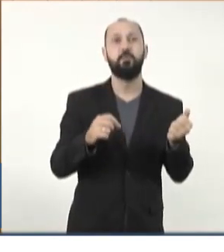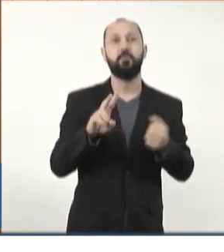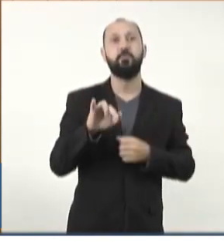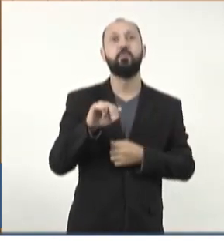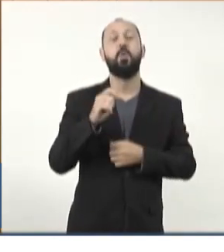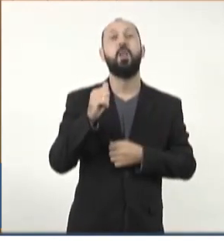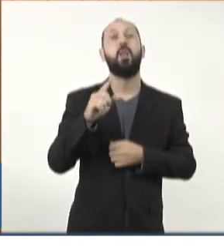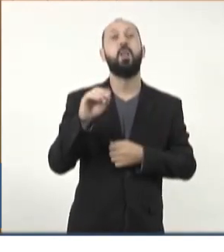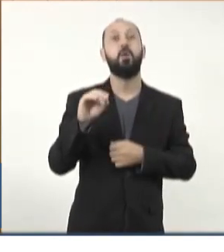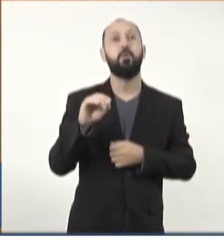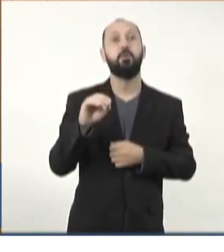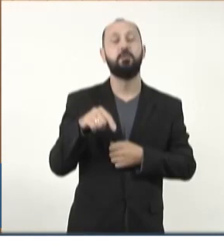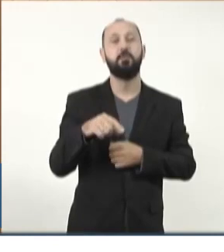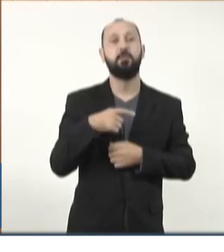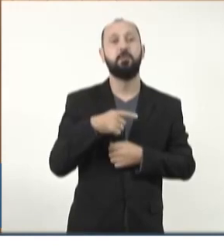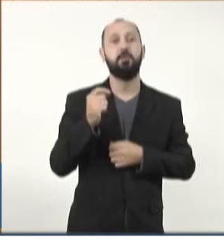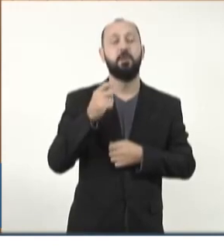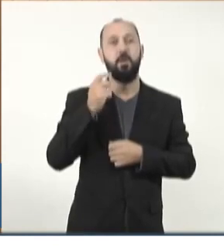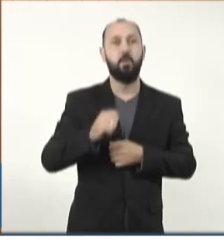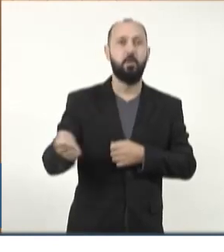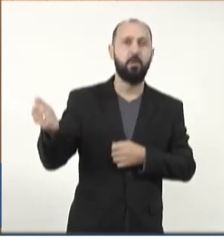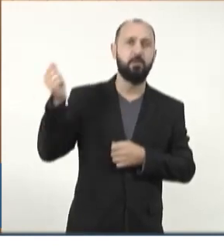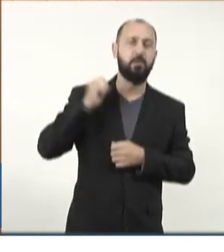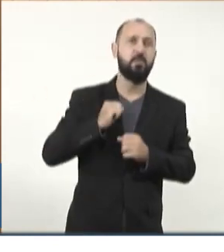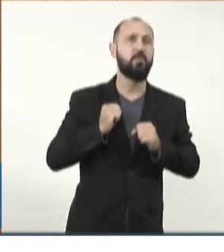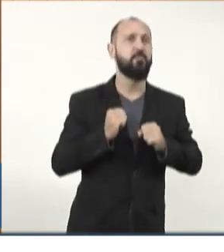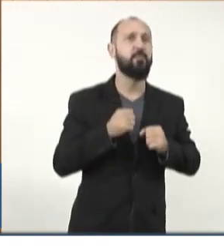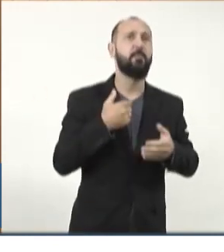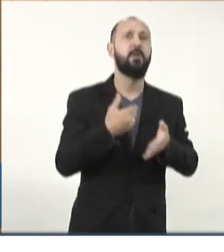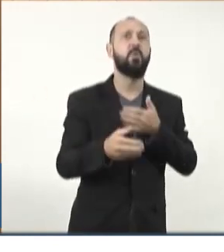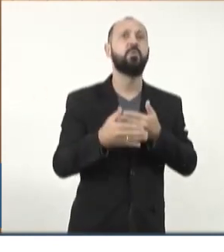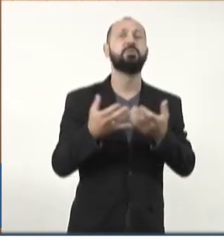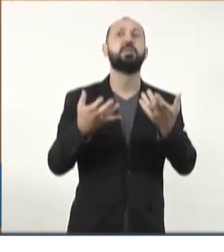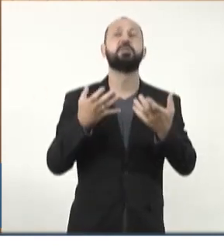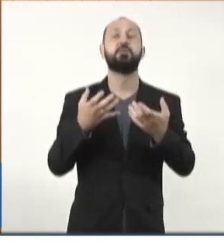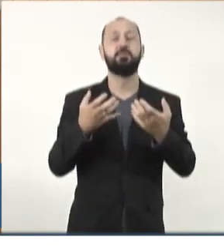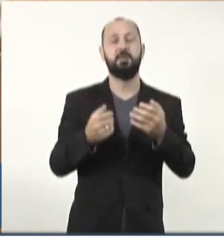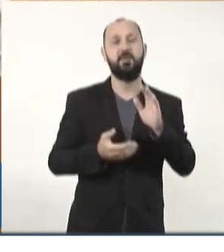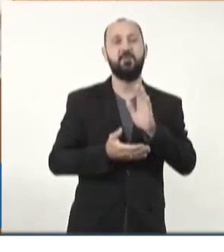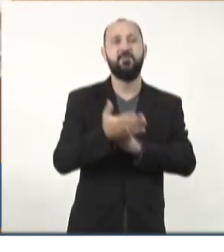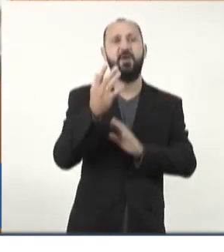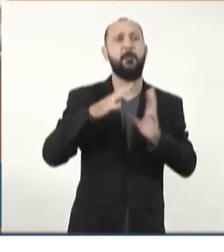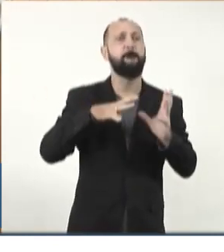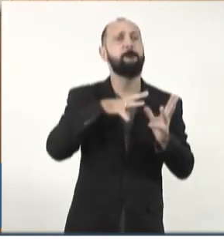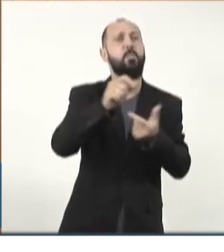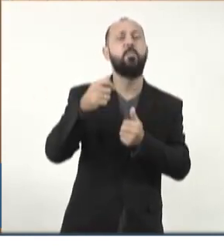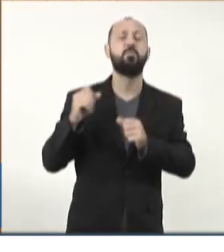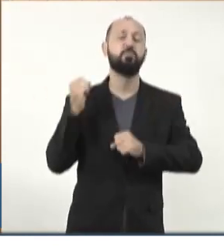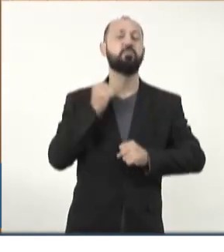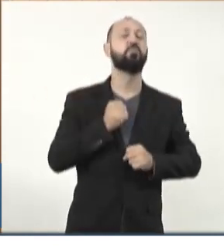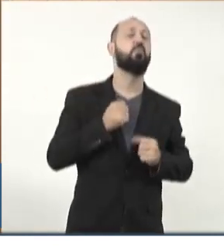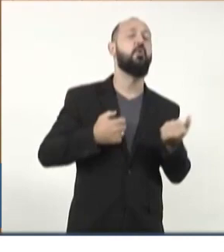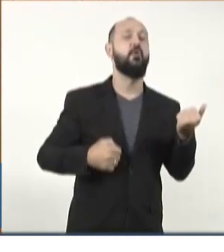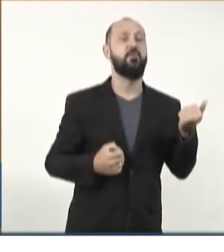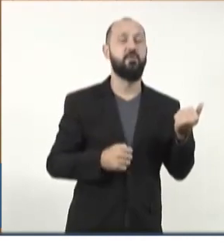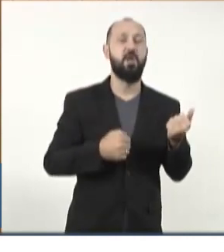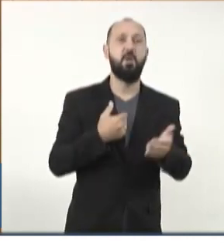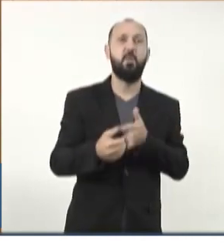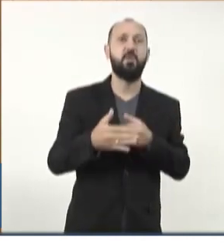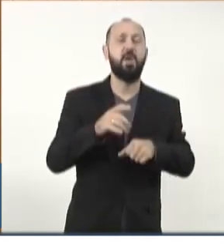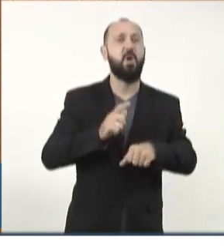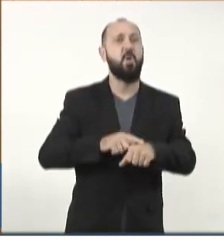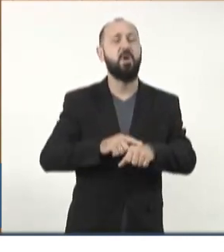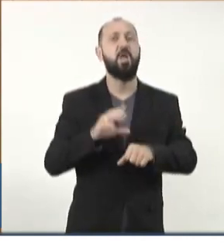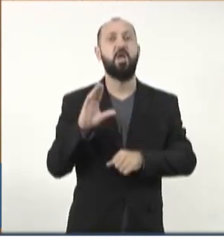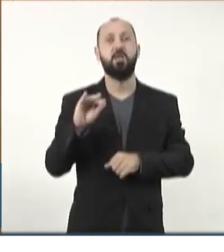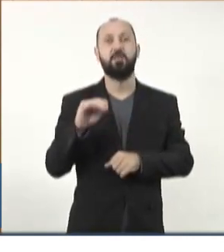violão. O violão. O violão ele põe nas costas, ele leva para onde ele quiser. Ele vai para o mundo com o violão. A qualquer hora do